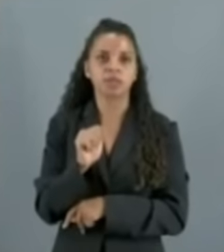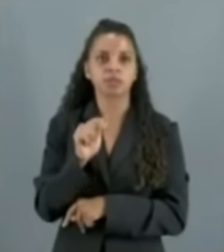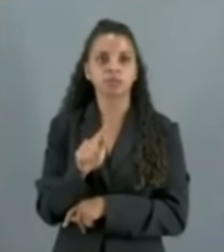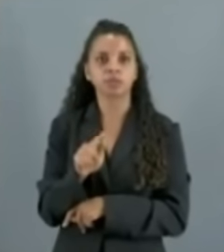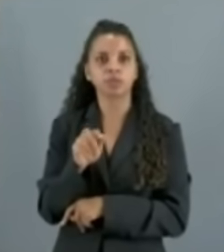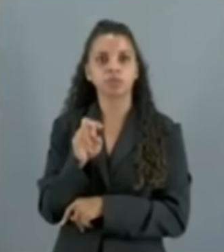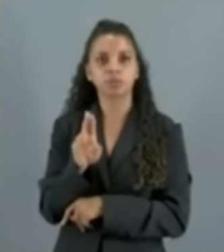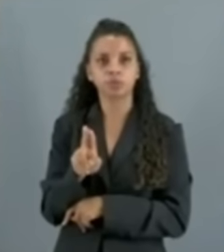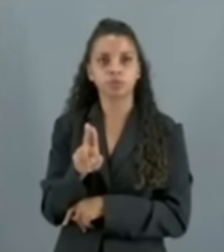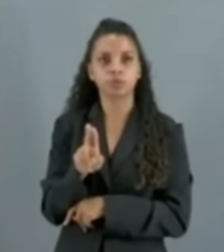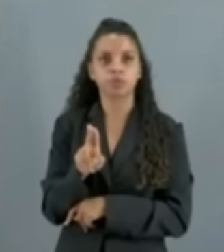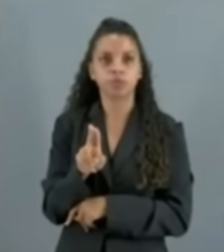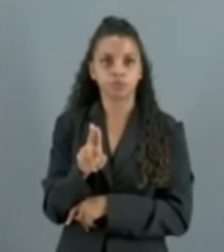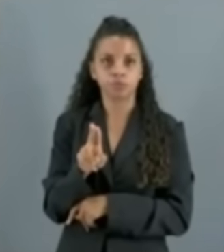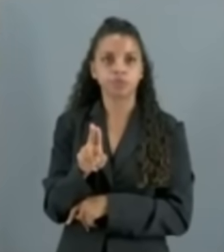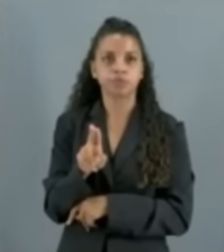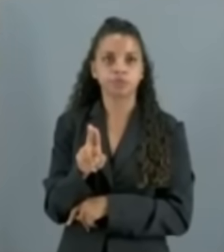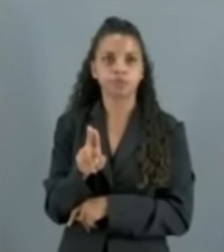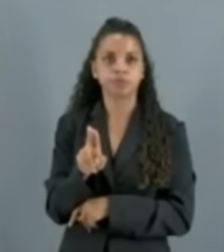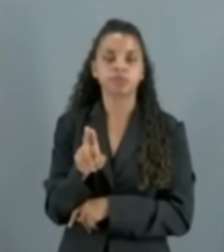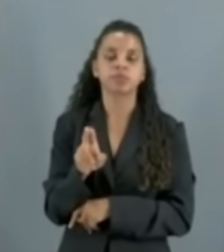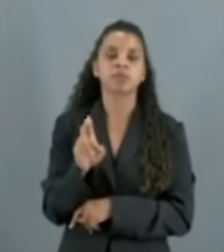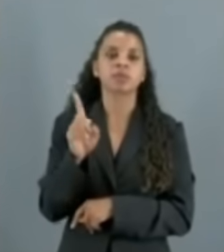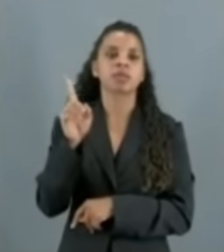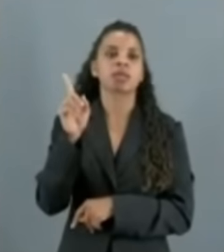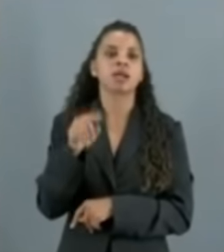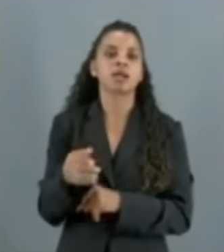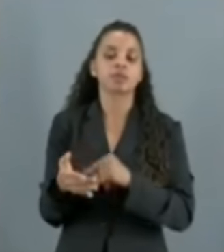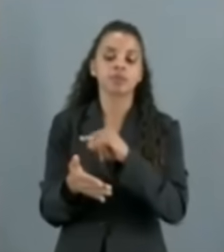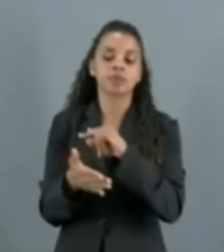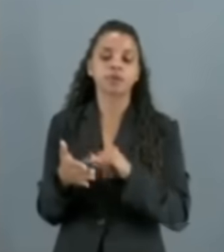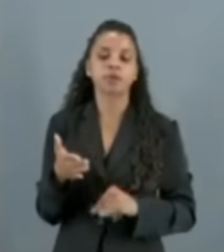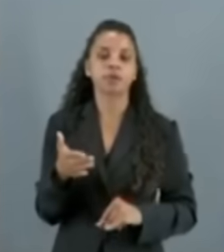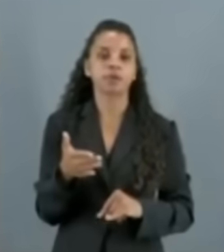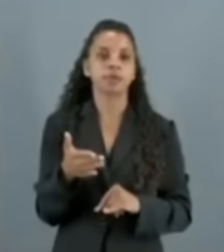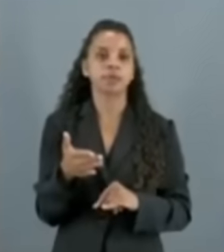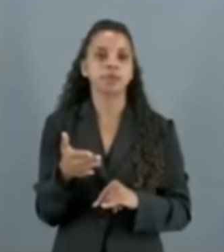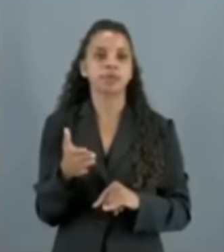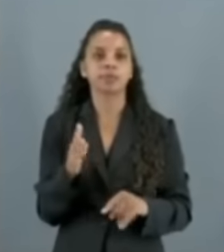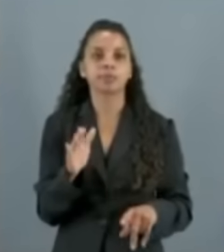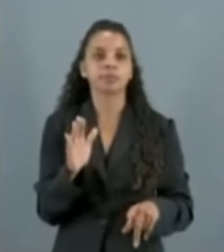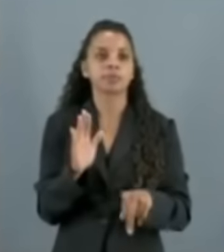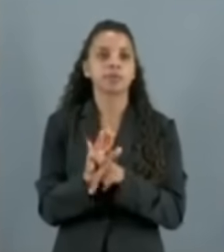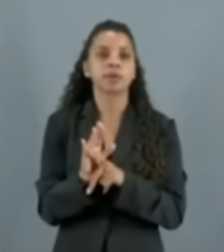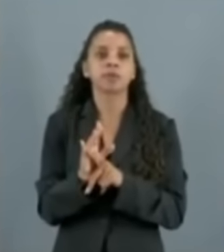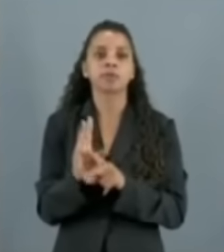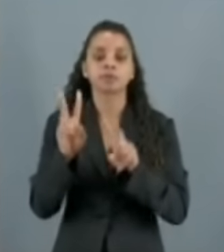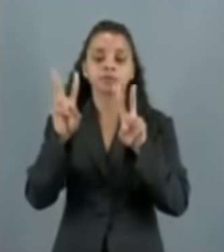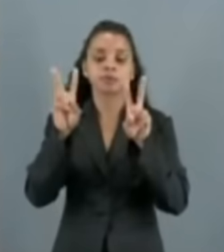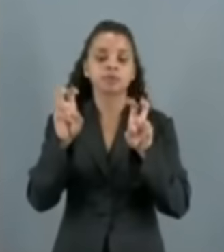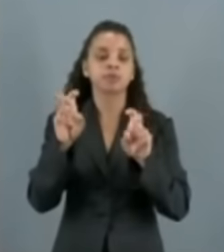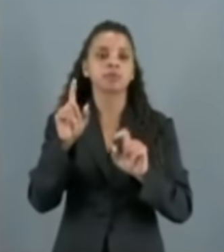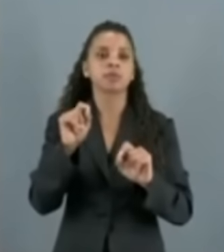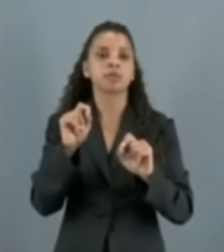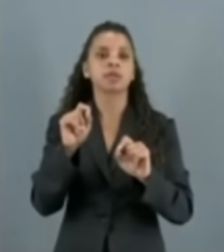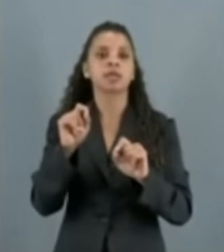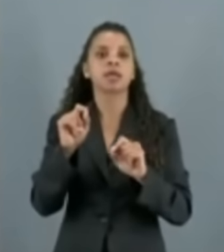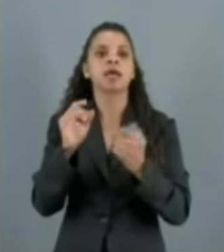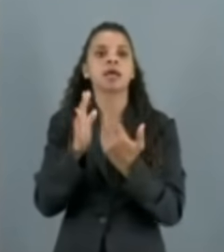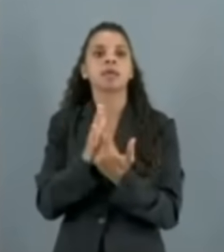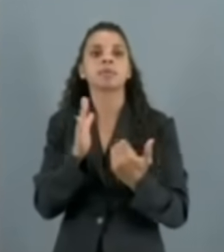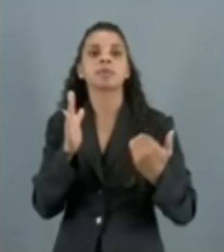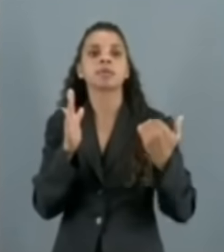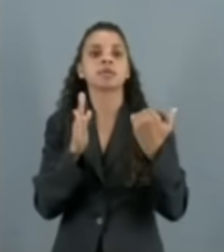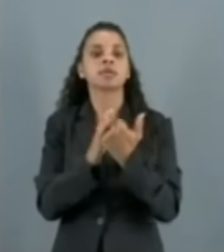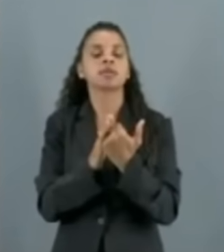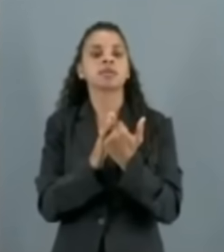a AGU, ele se refere única e exclusivamente a aumento de ações